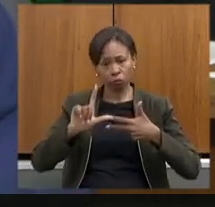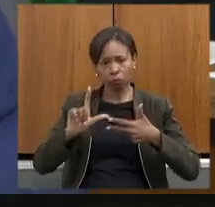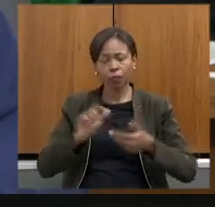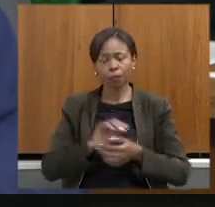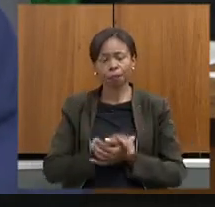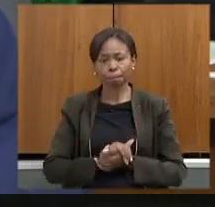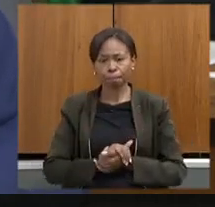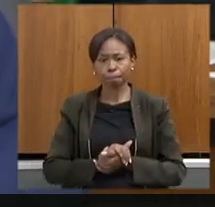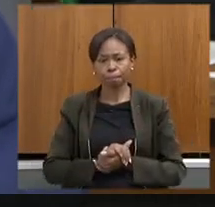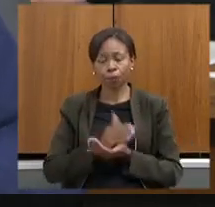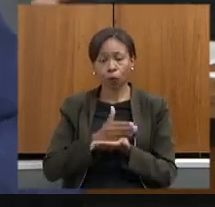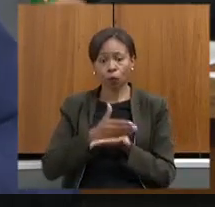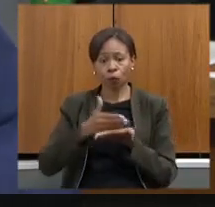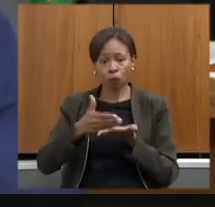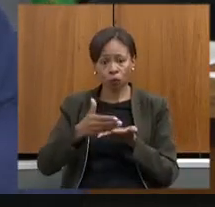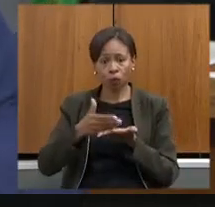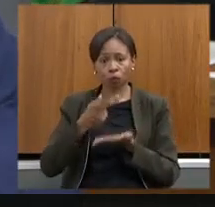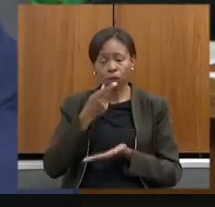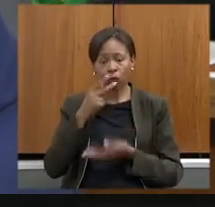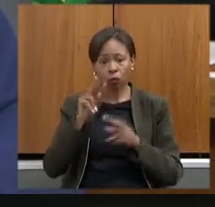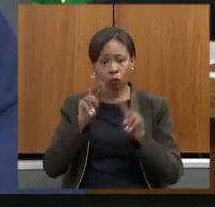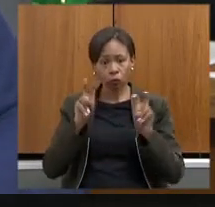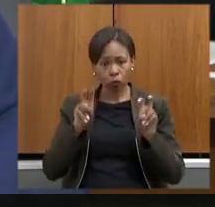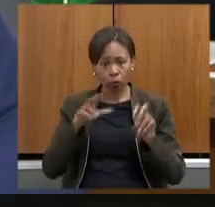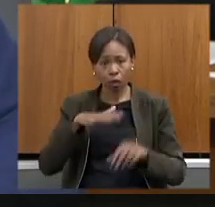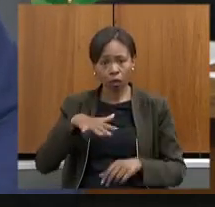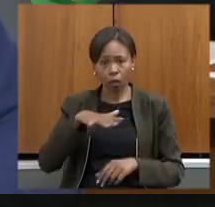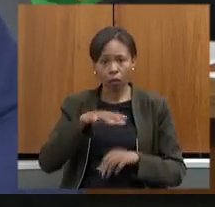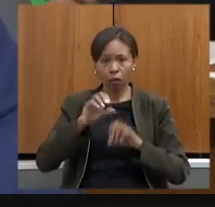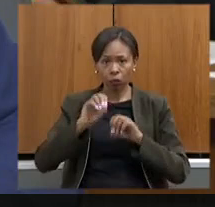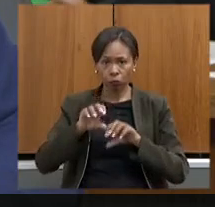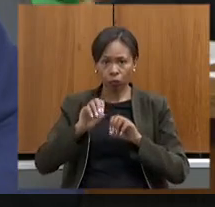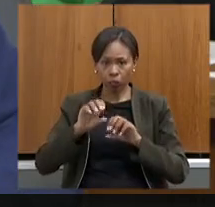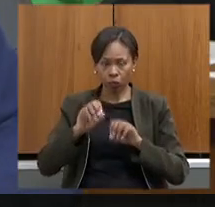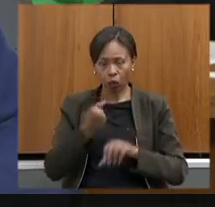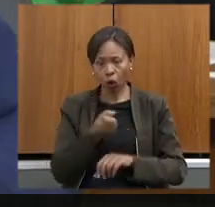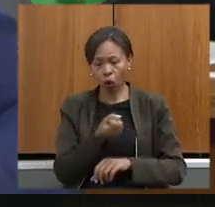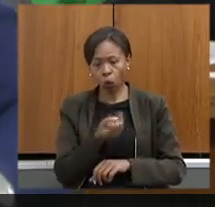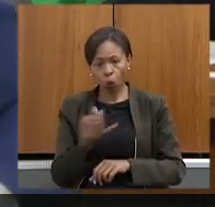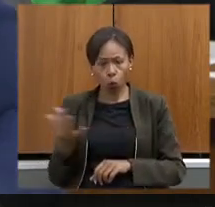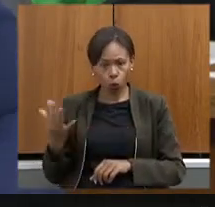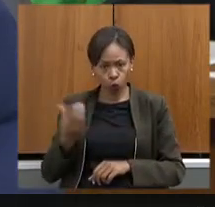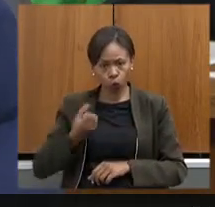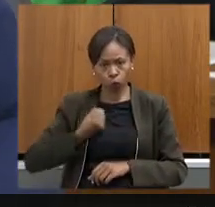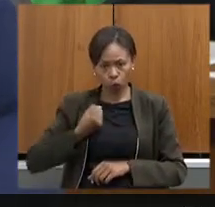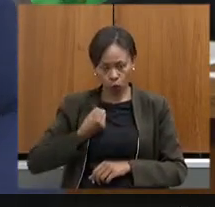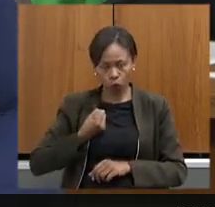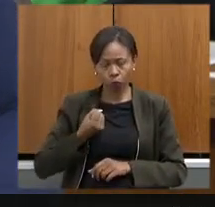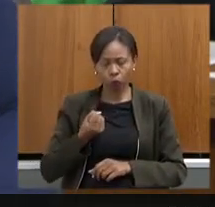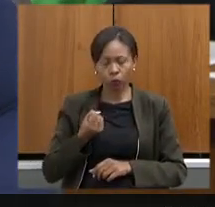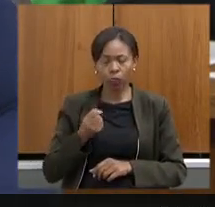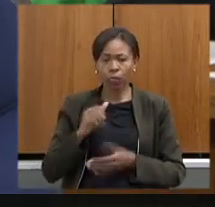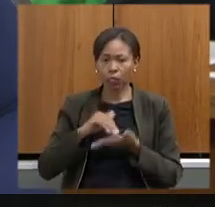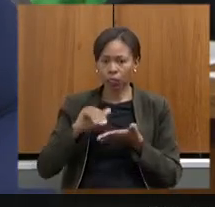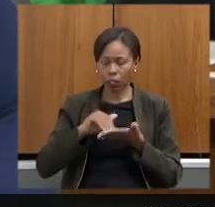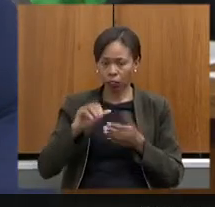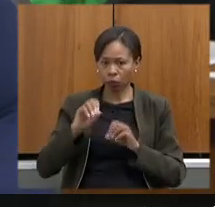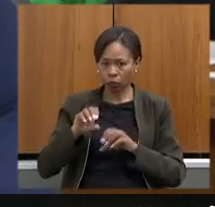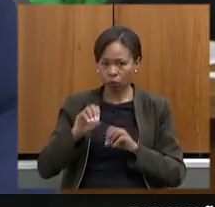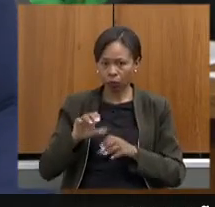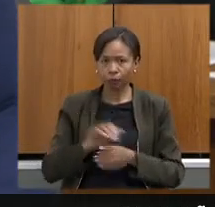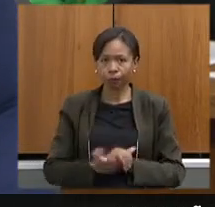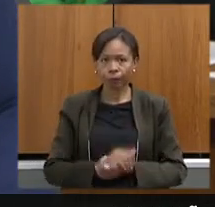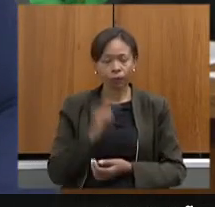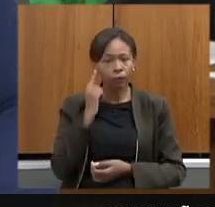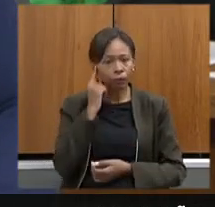Tão começaremos falando sobre a educação alguns números da secretaria de educação pode